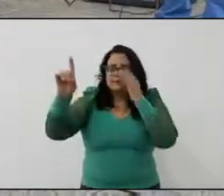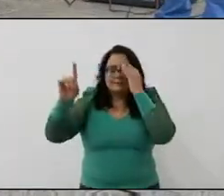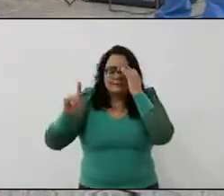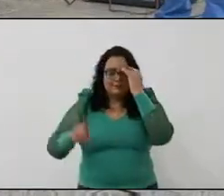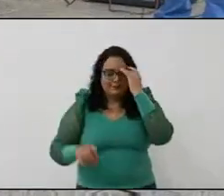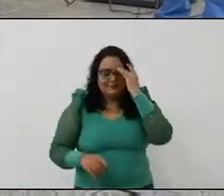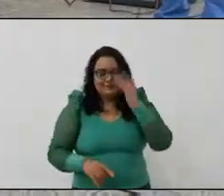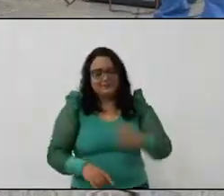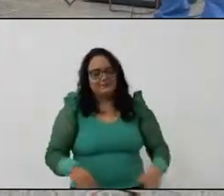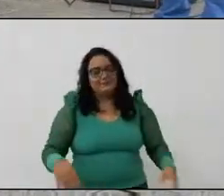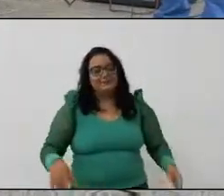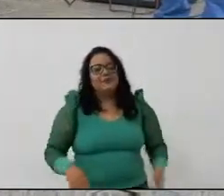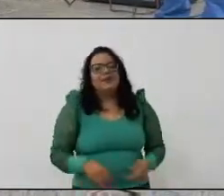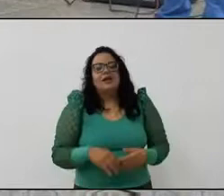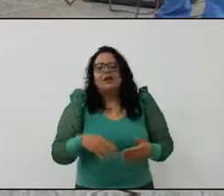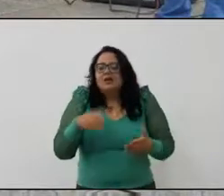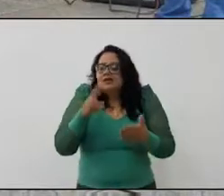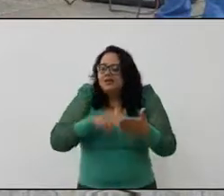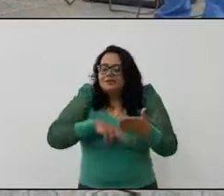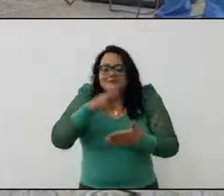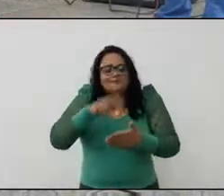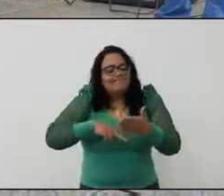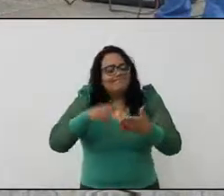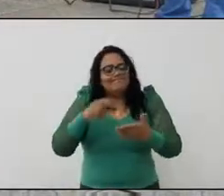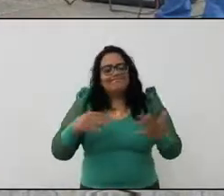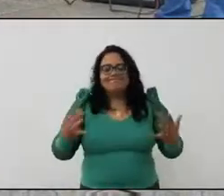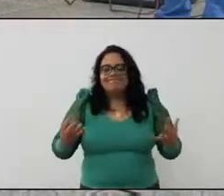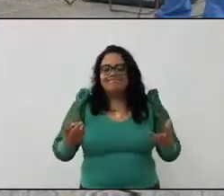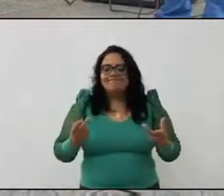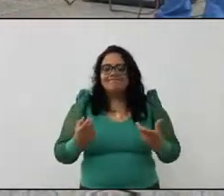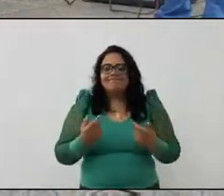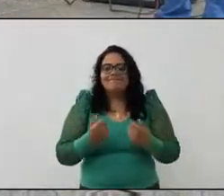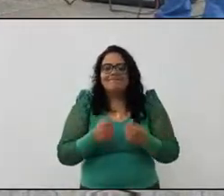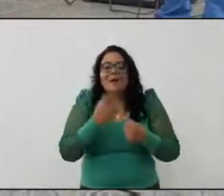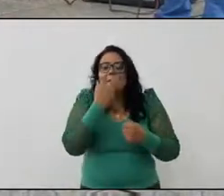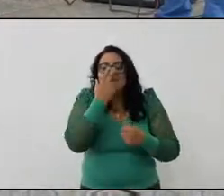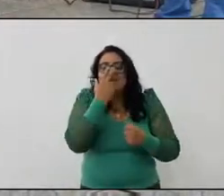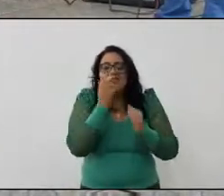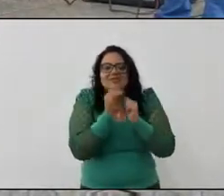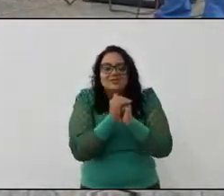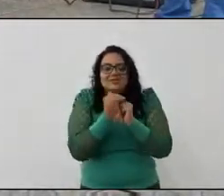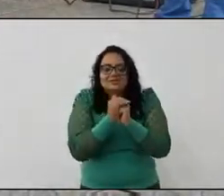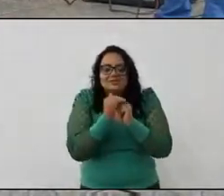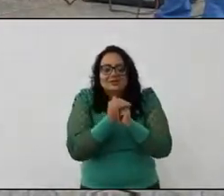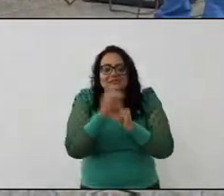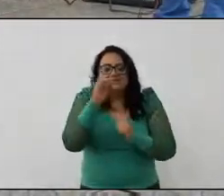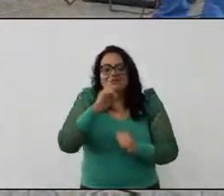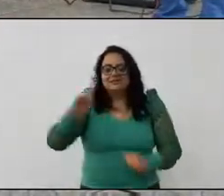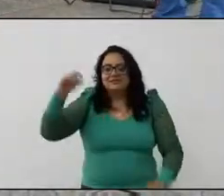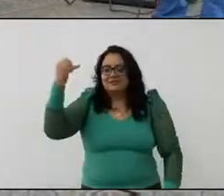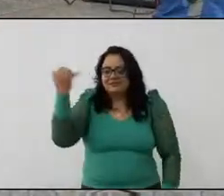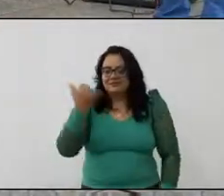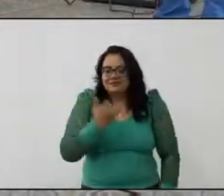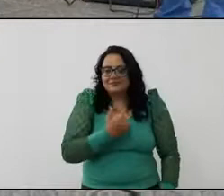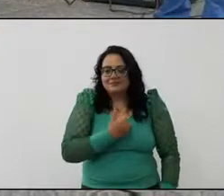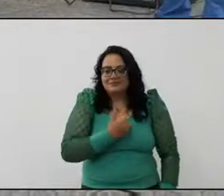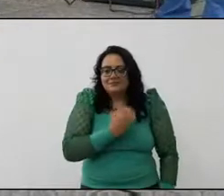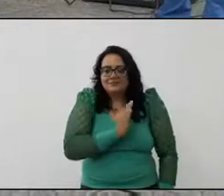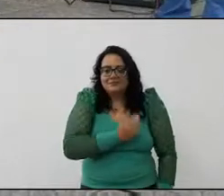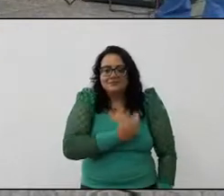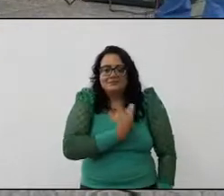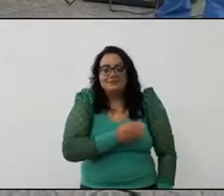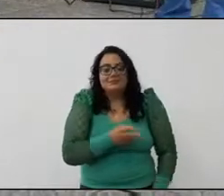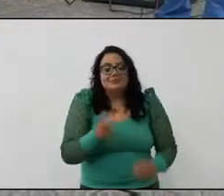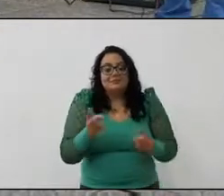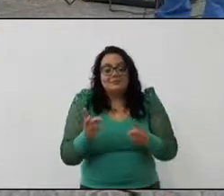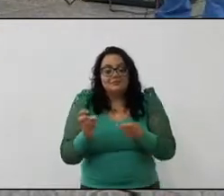Aleluia. Que leitura maravilhosa, né? Uma oração maravilhosa e Deus já está falando conosco. E nós podemos perceber que